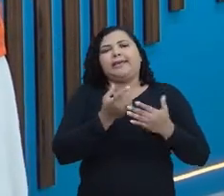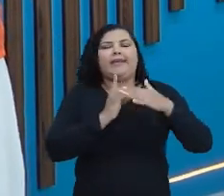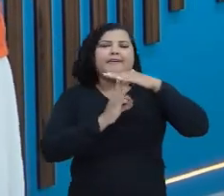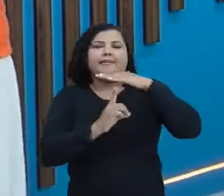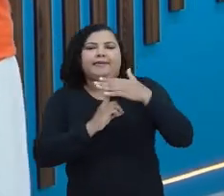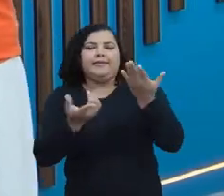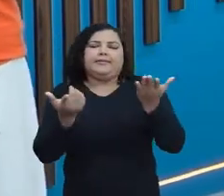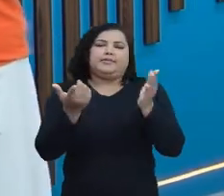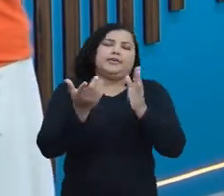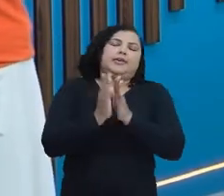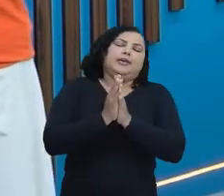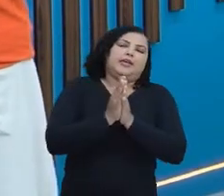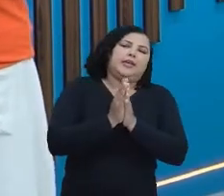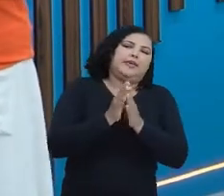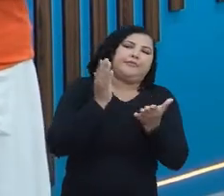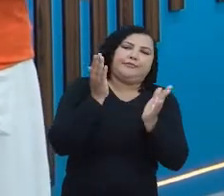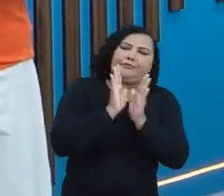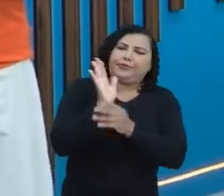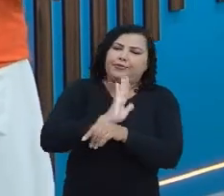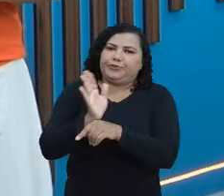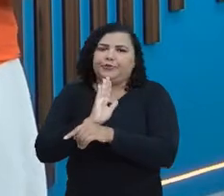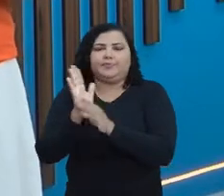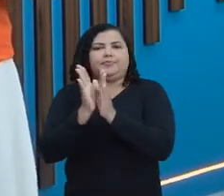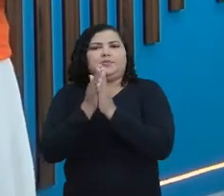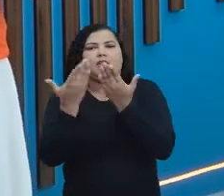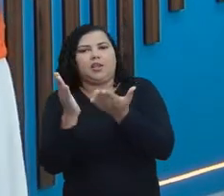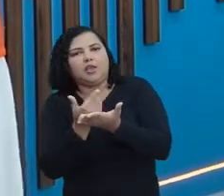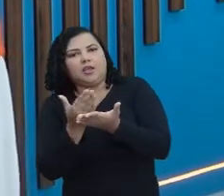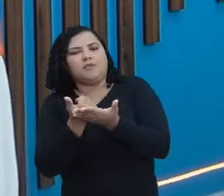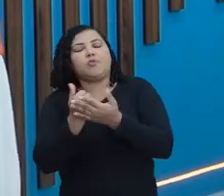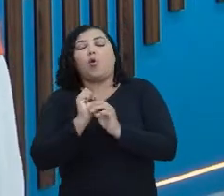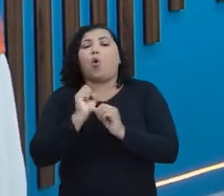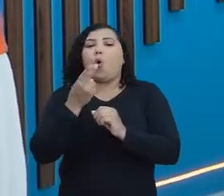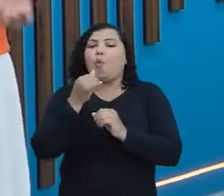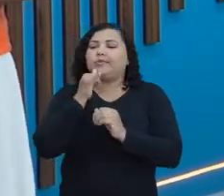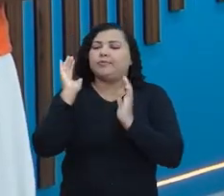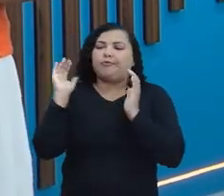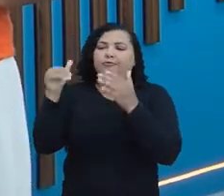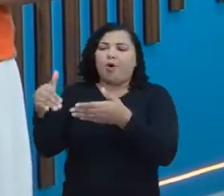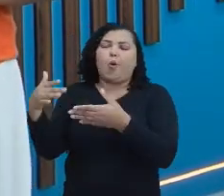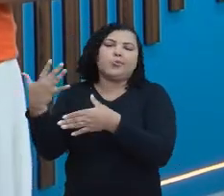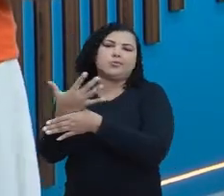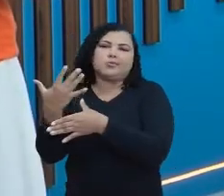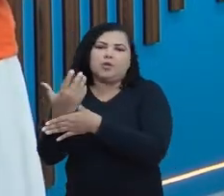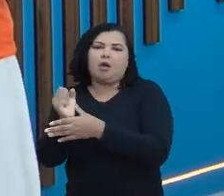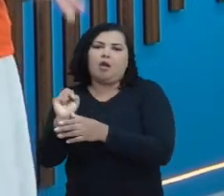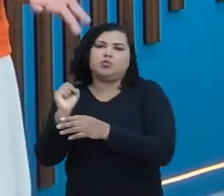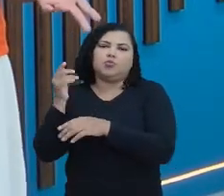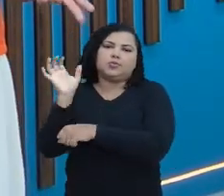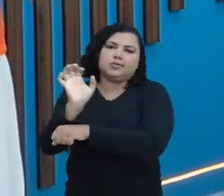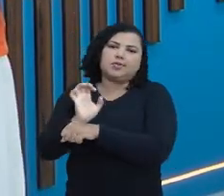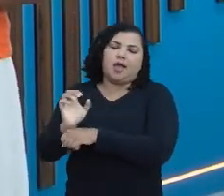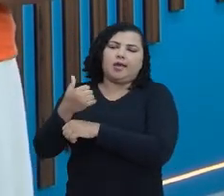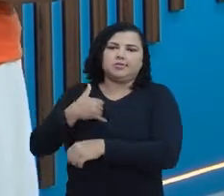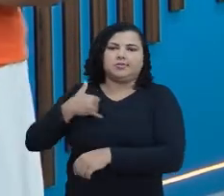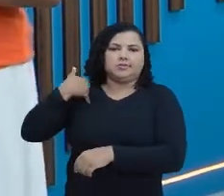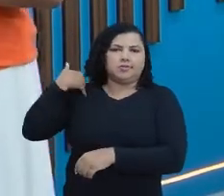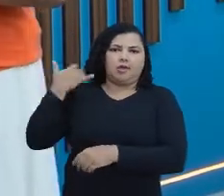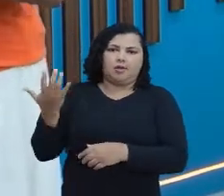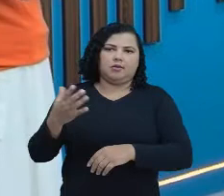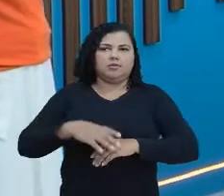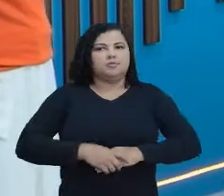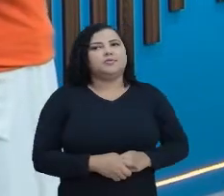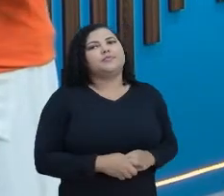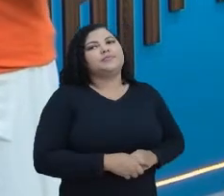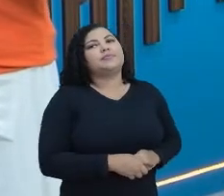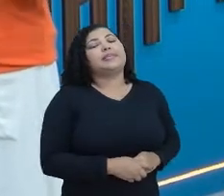filme, livro, ou uma sala específica de cidades ou estados, idade.